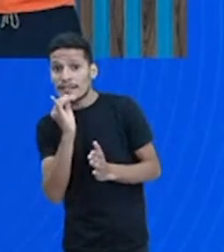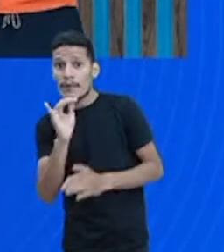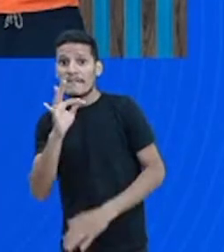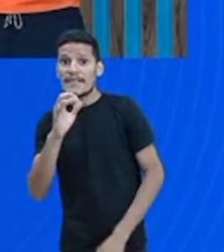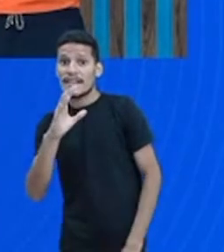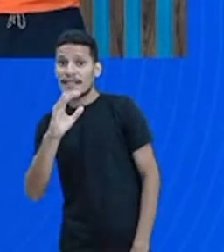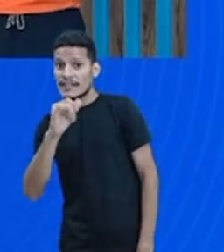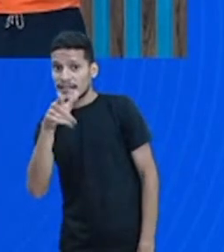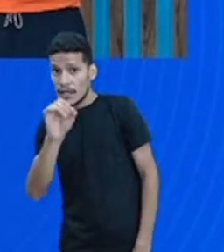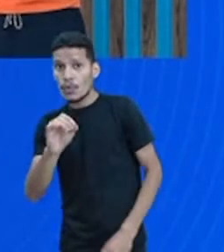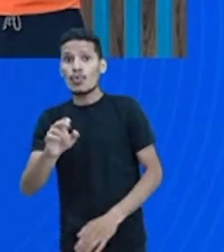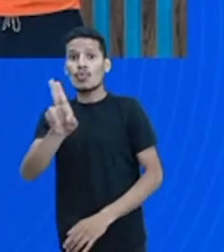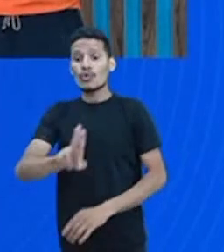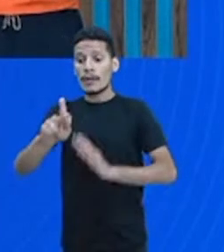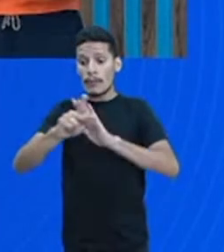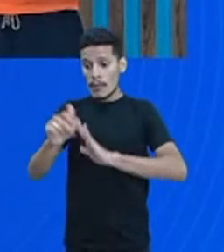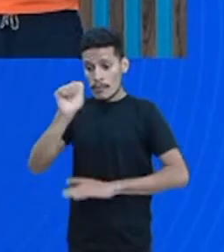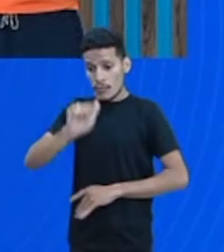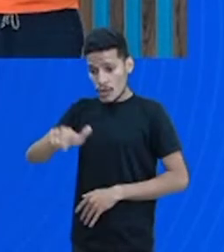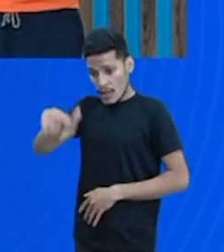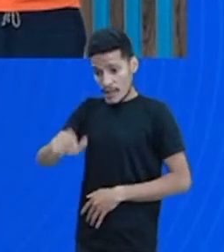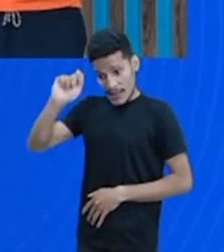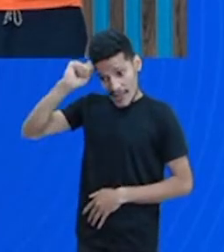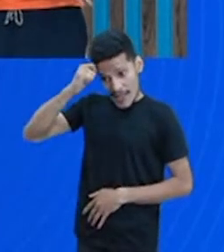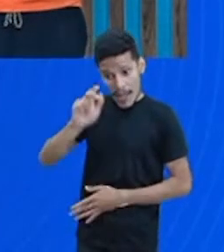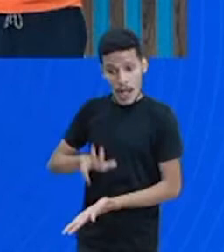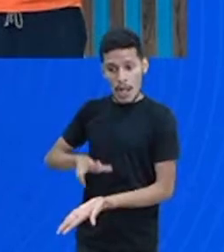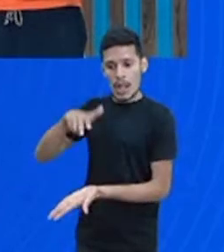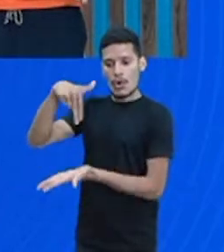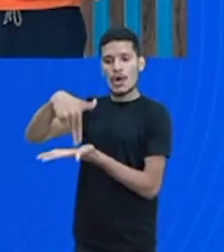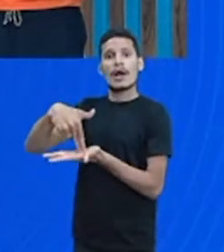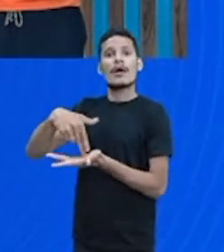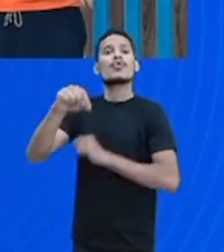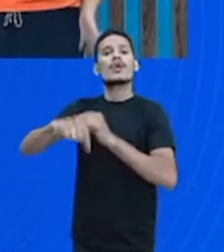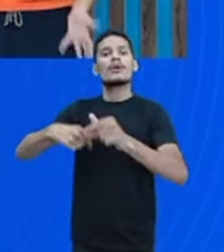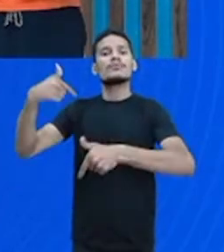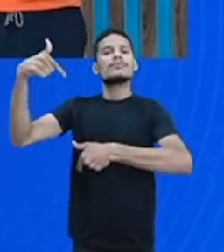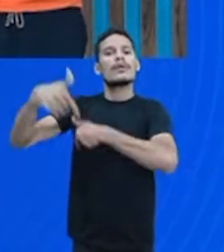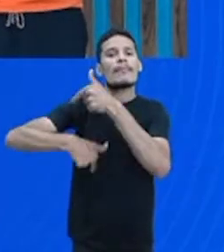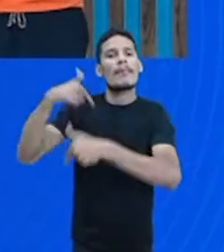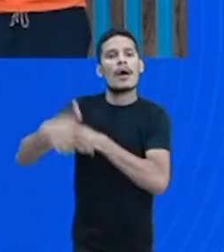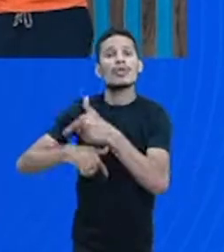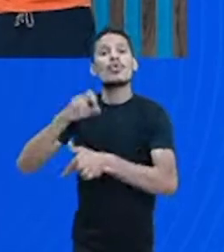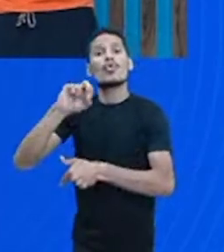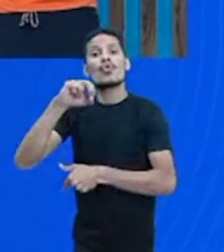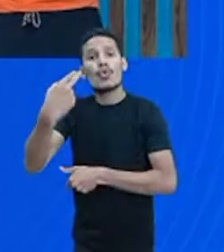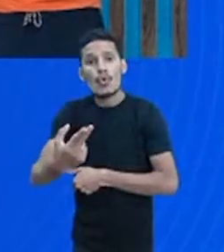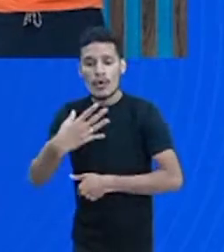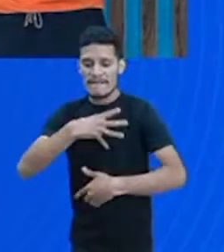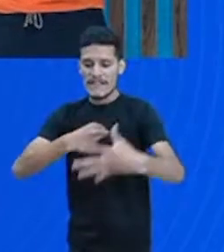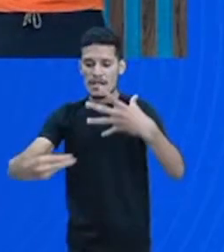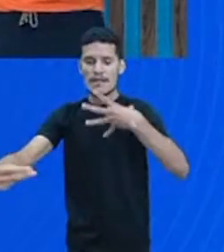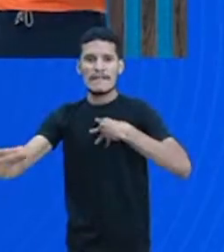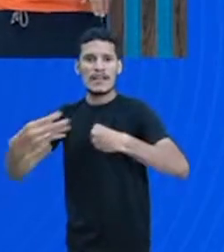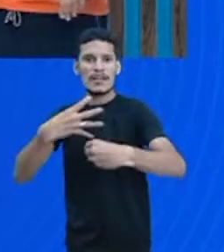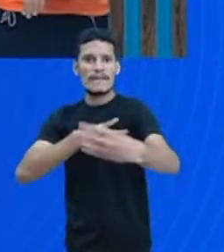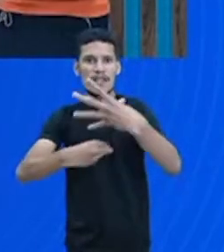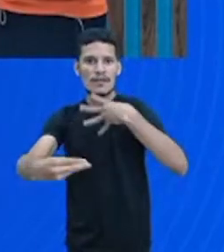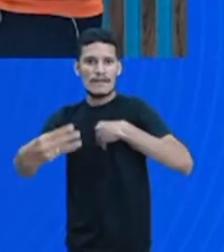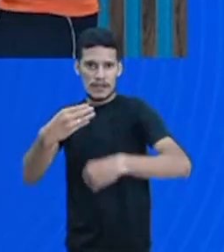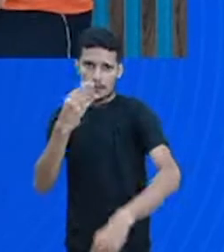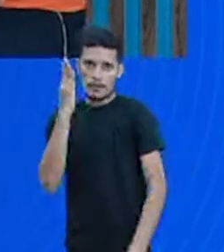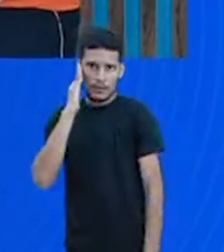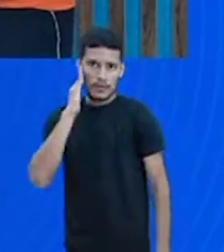em especial da mulher negra, nesse lugar de ou força de trabalho ou de procriação. Então, vamos ver alguns